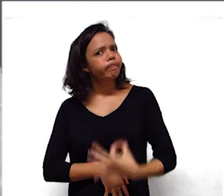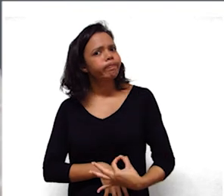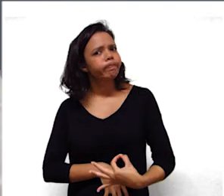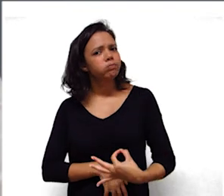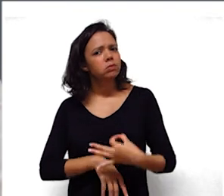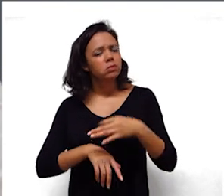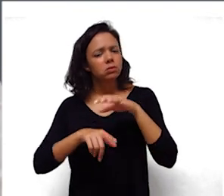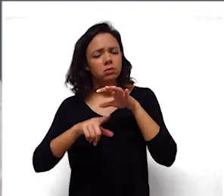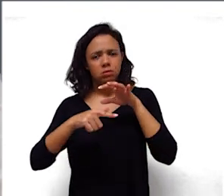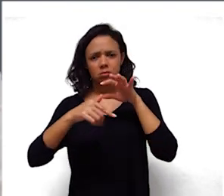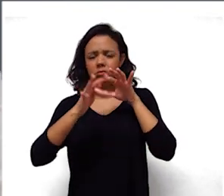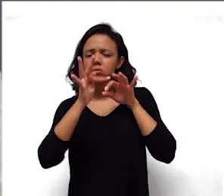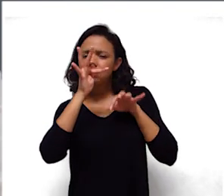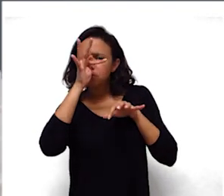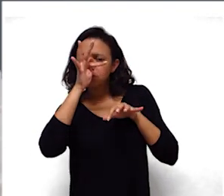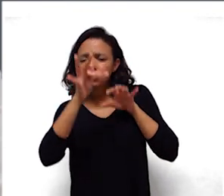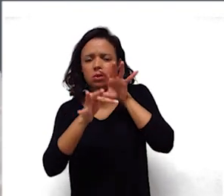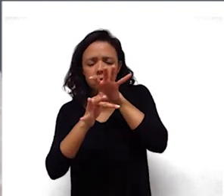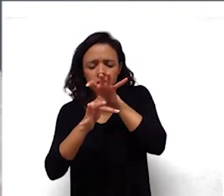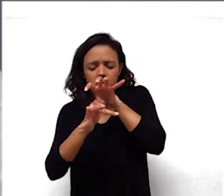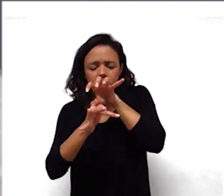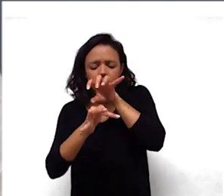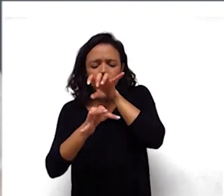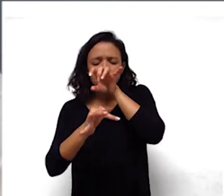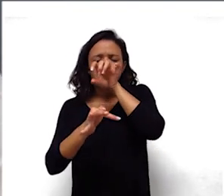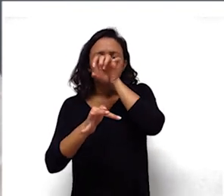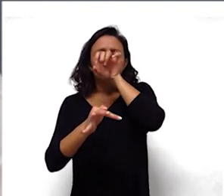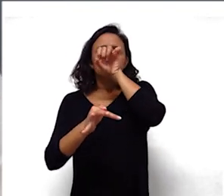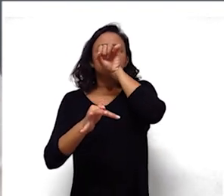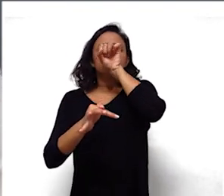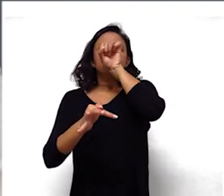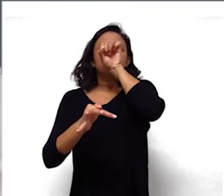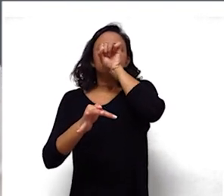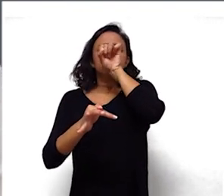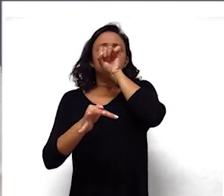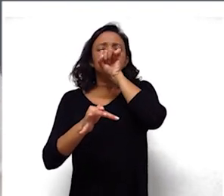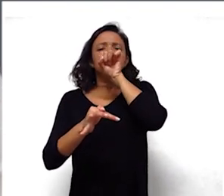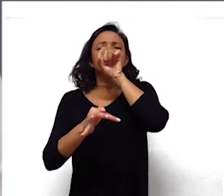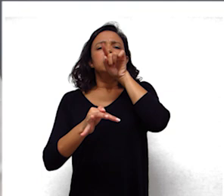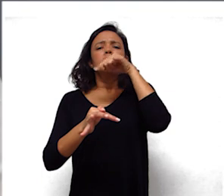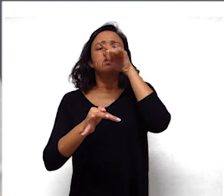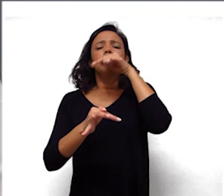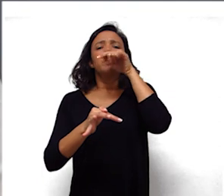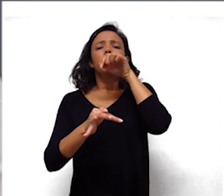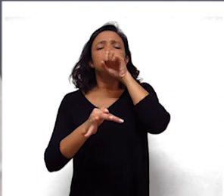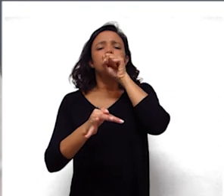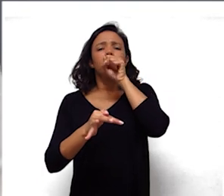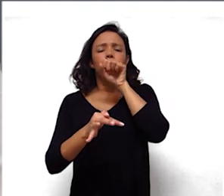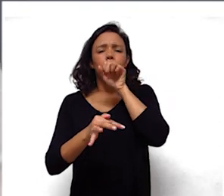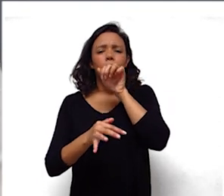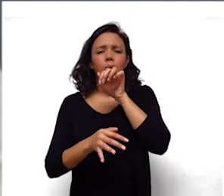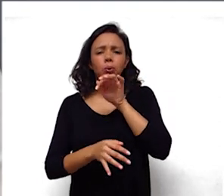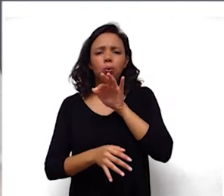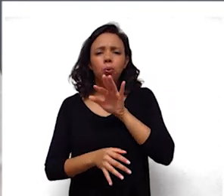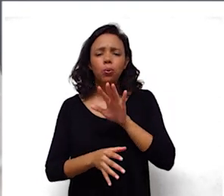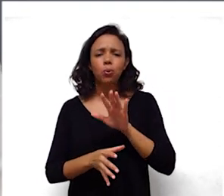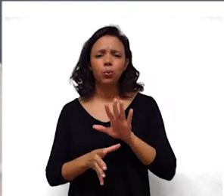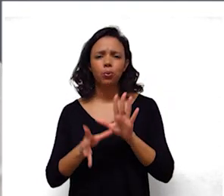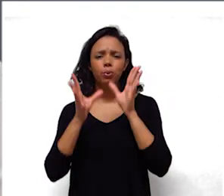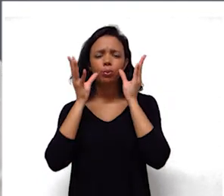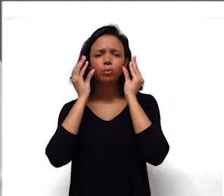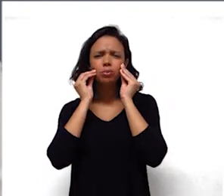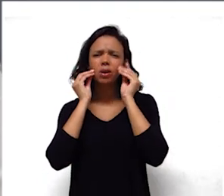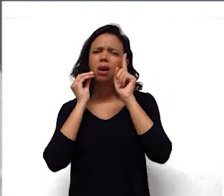Preste atenção nessa respiração, como se estivesse inspirando, cheirando uma flor